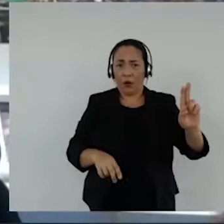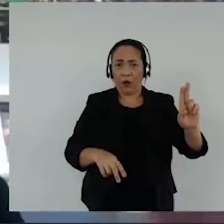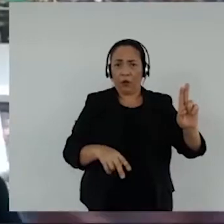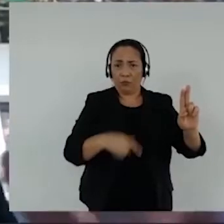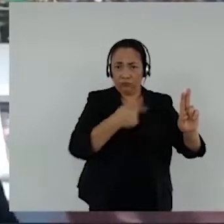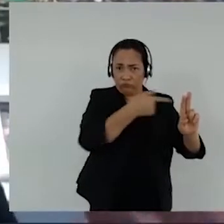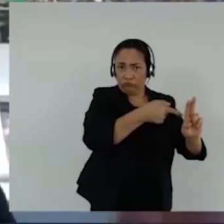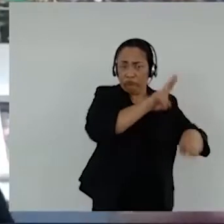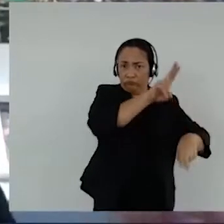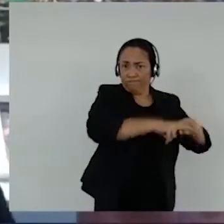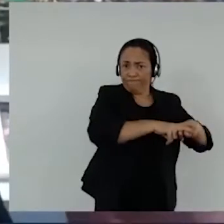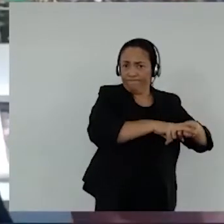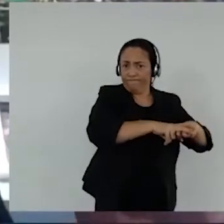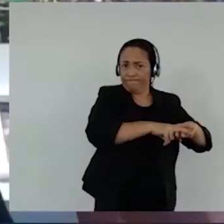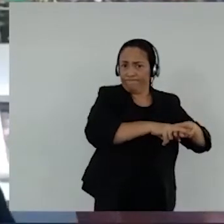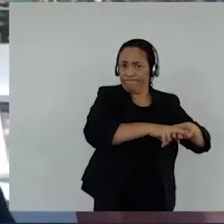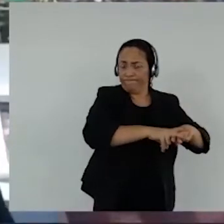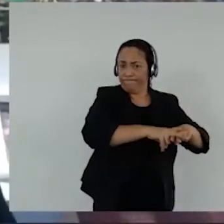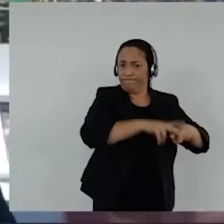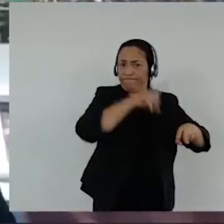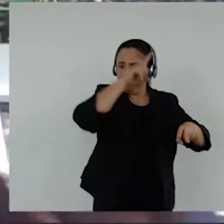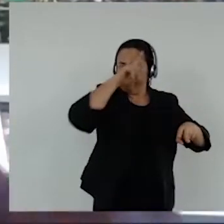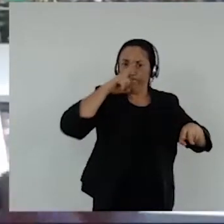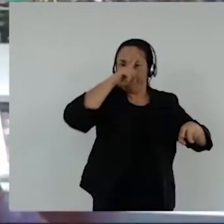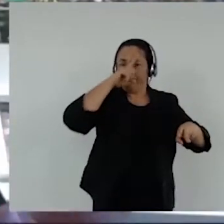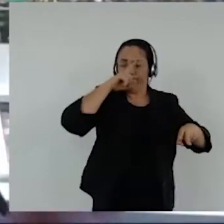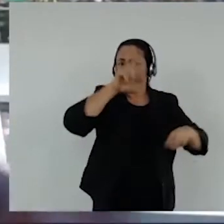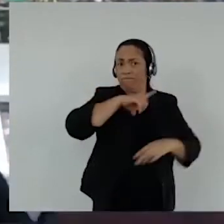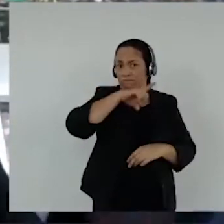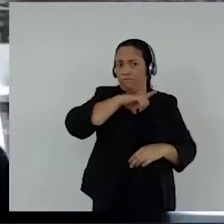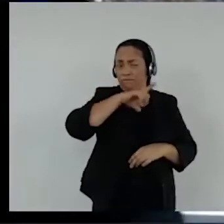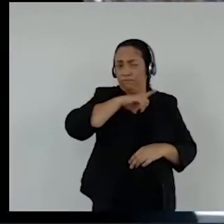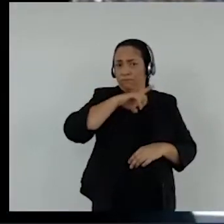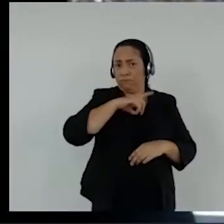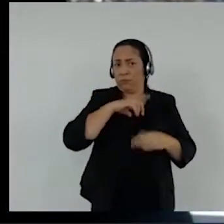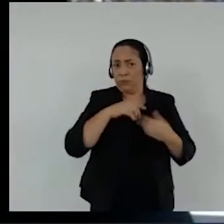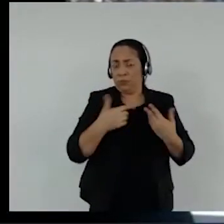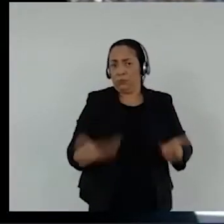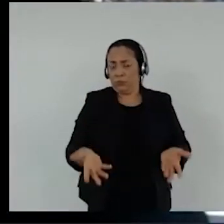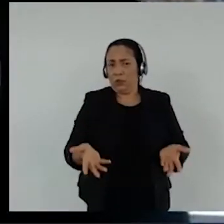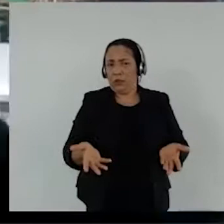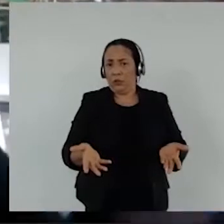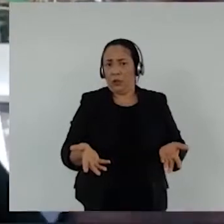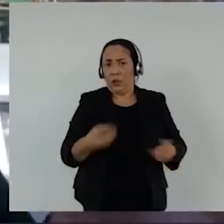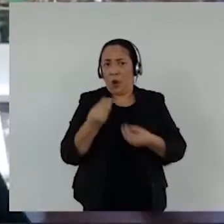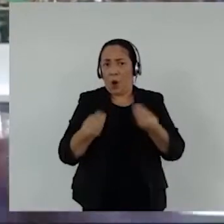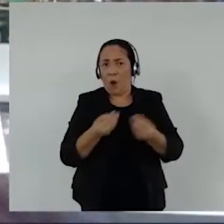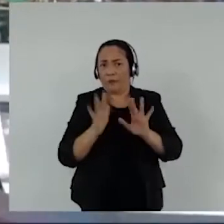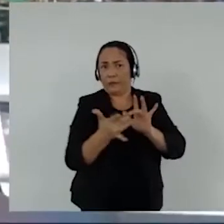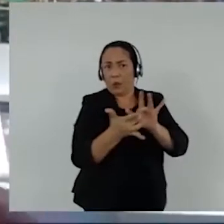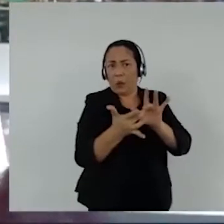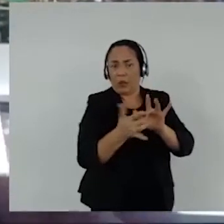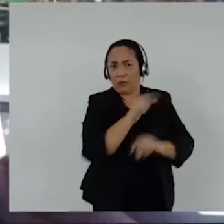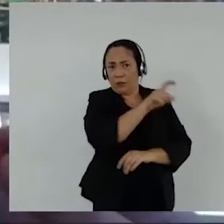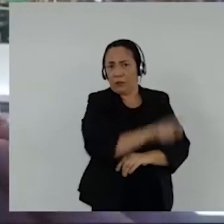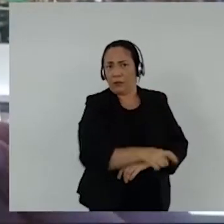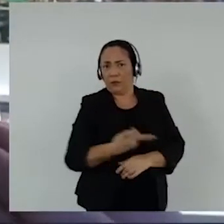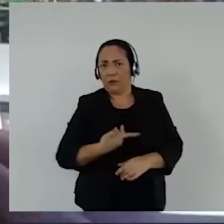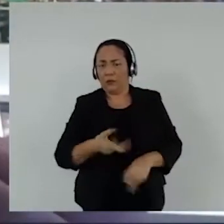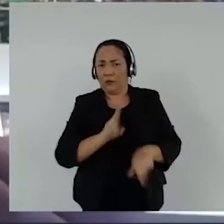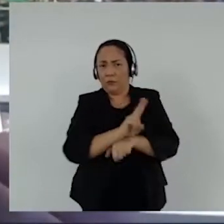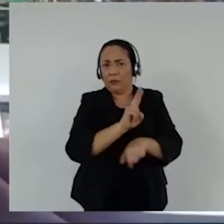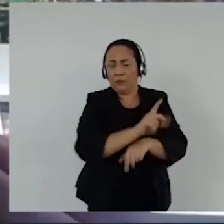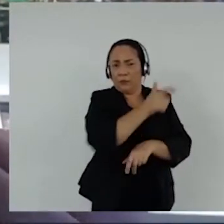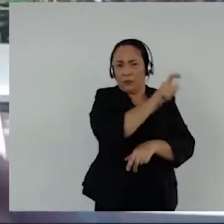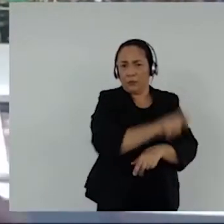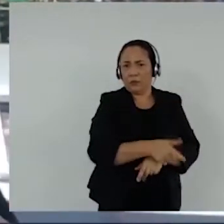nossa escolta e os nossos serventuários, promotores, juízes, de presos de alta periculosidade. Hoje, visa protegê-los também a